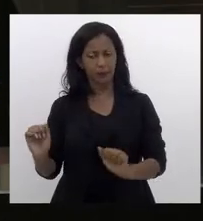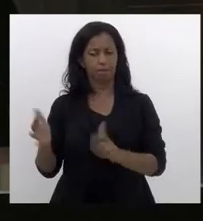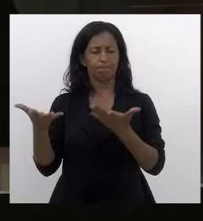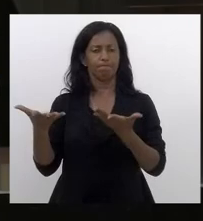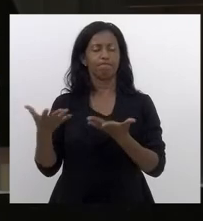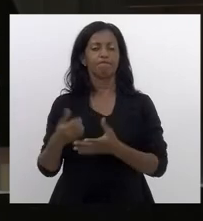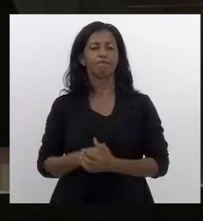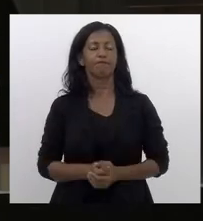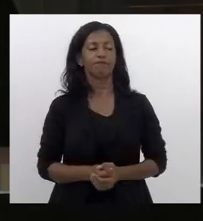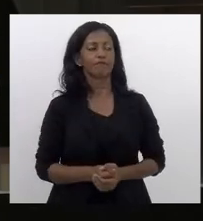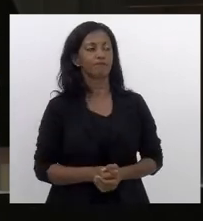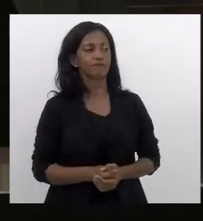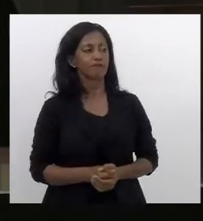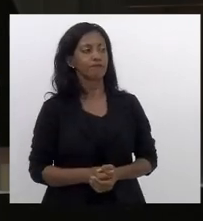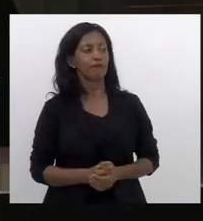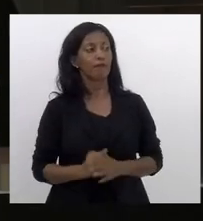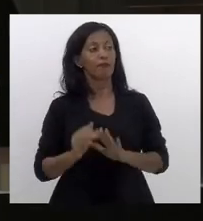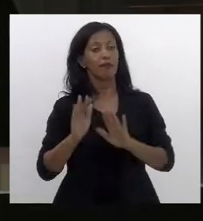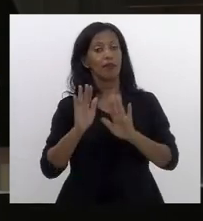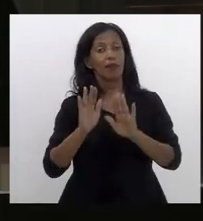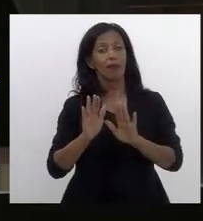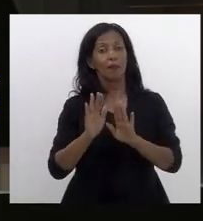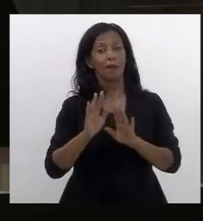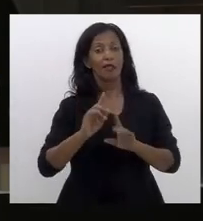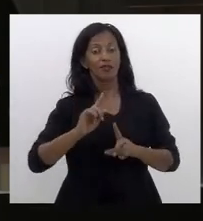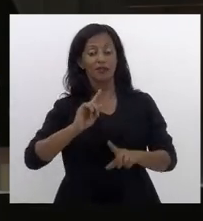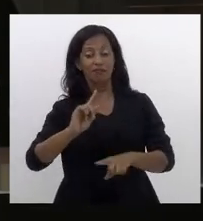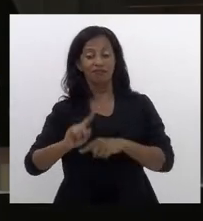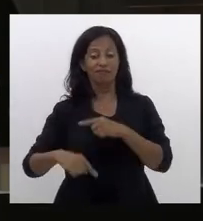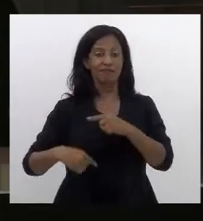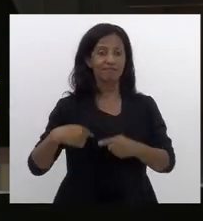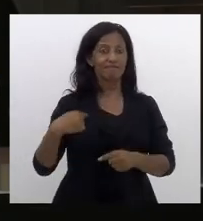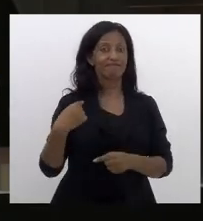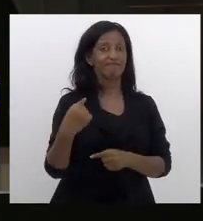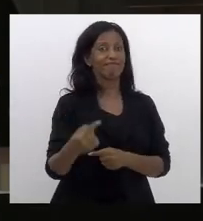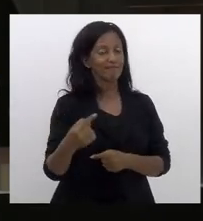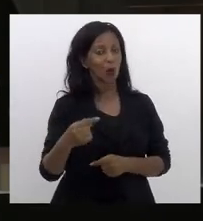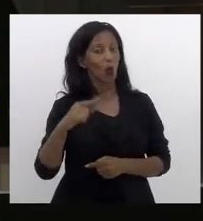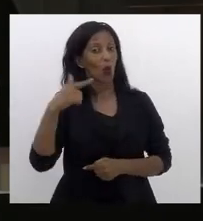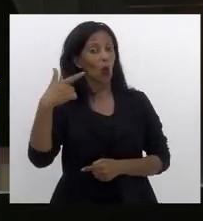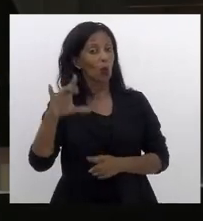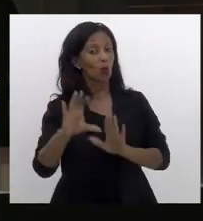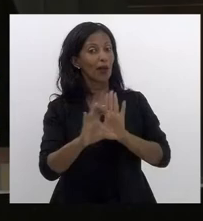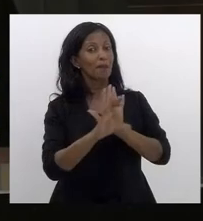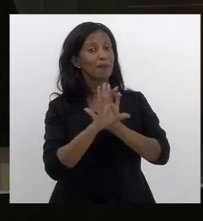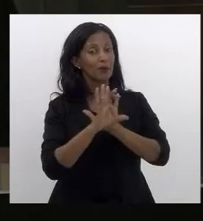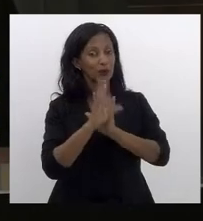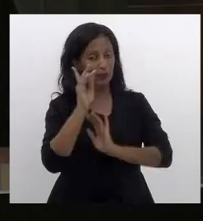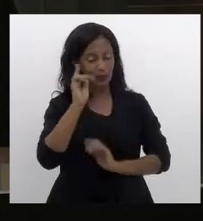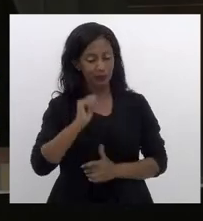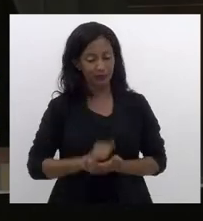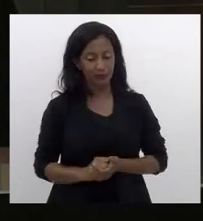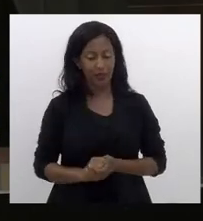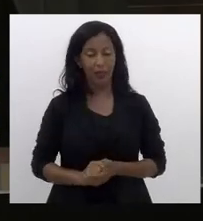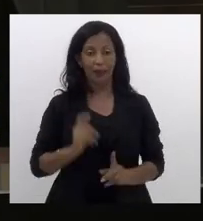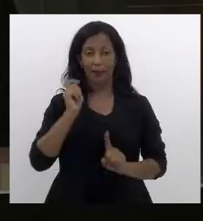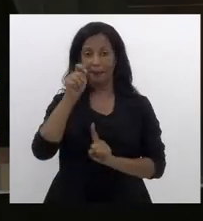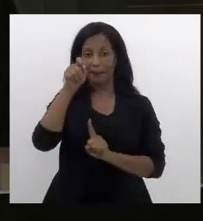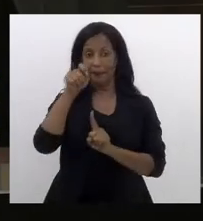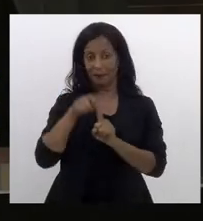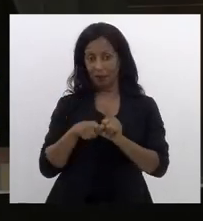comemoração. Mas vem aí o capítulo seguinte, deputada Marta Rocha, que, no mês de